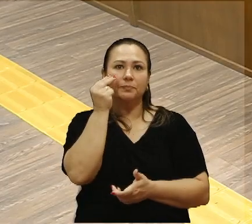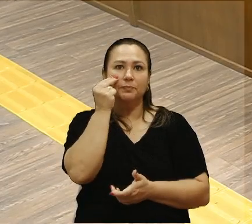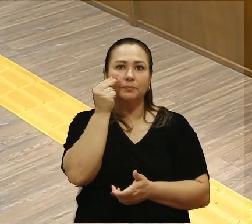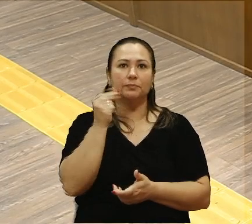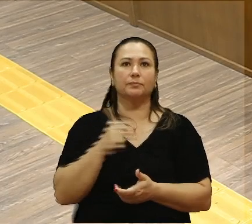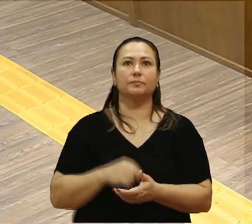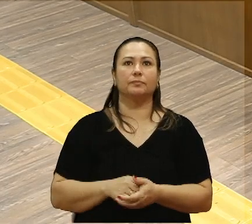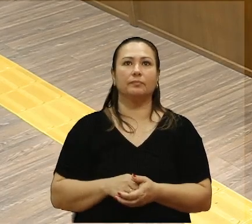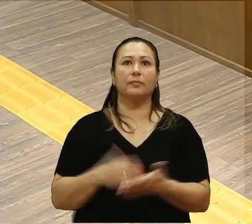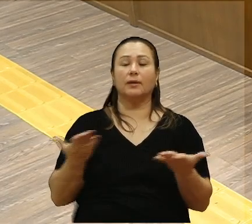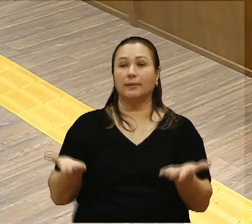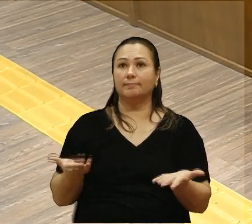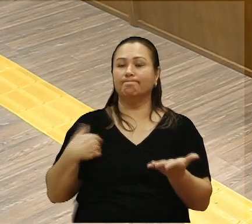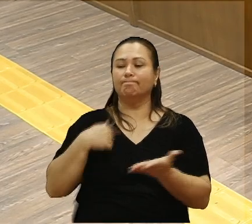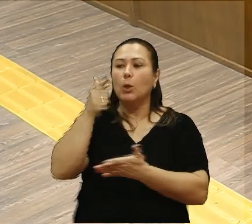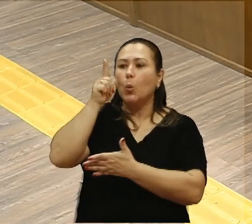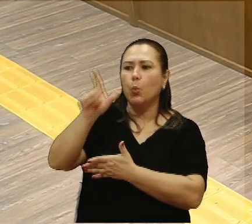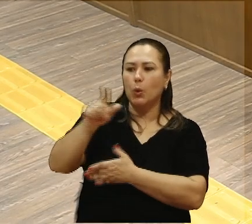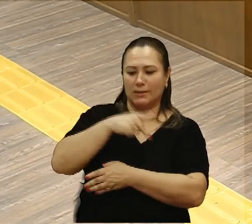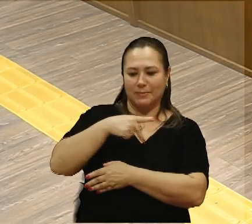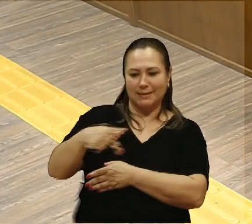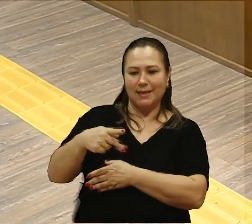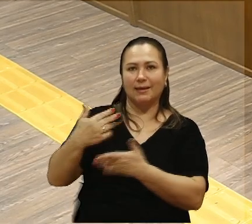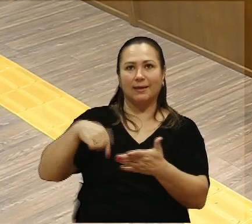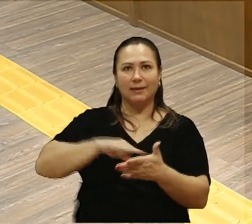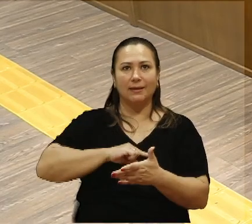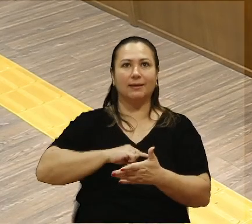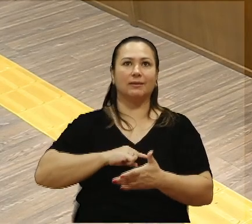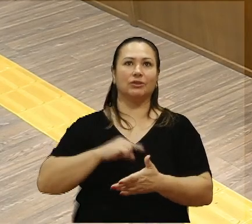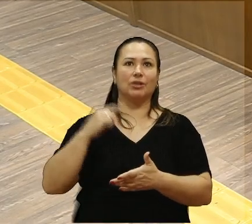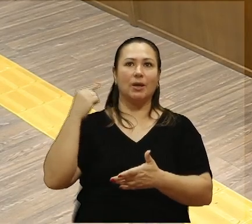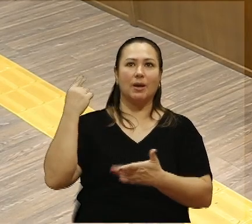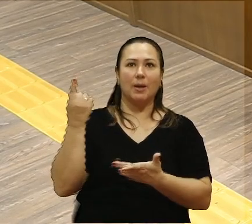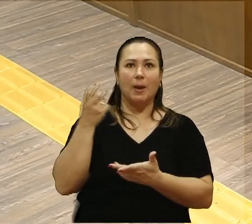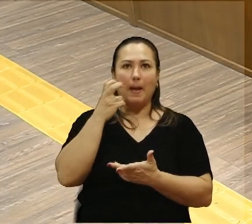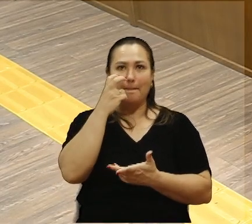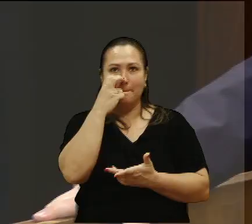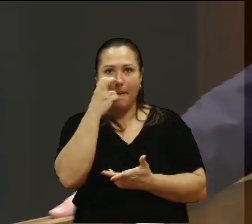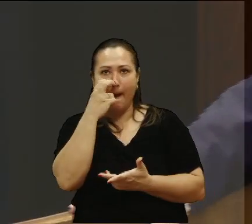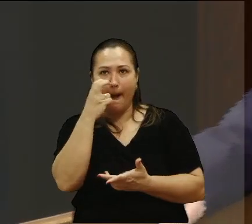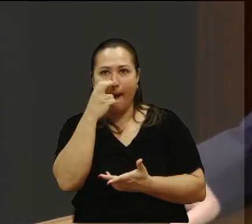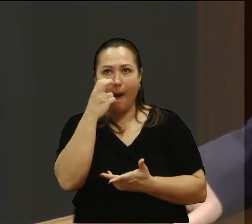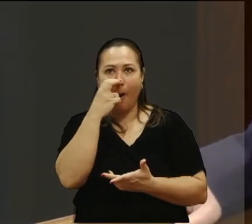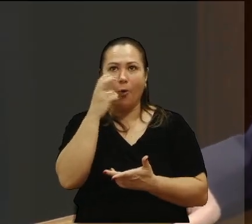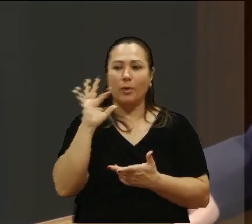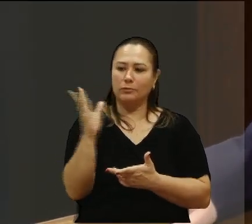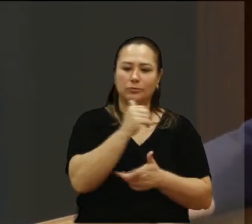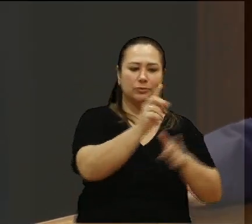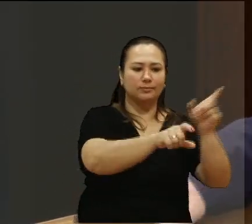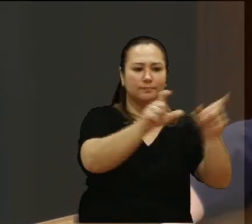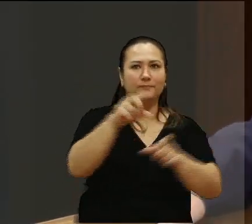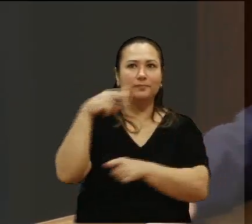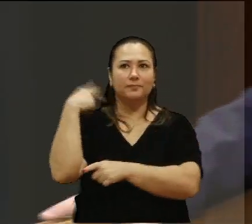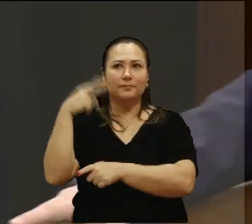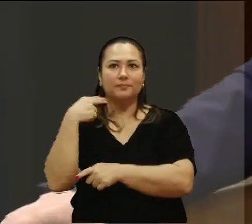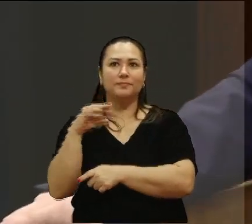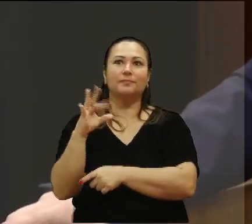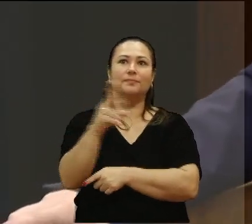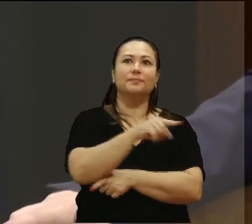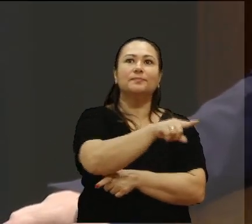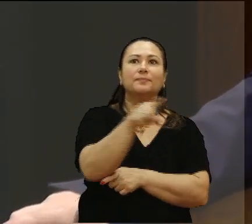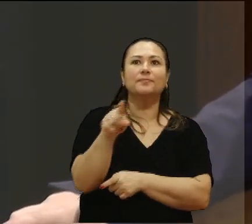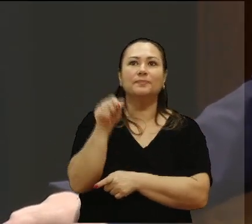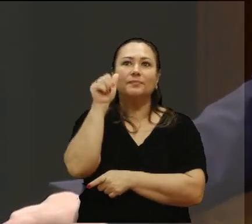Presidente Lucas, meus cumprimentos ao senhor, a vereadora Andressa Malman, os demais vereadores dessa Casa Legislativa, o senhor e a senhora que nos acompanha de